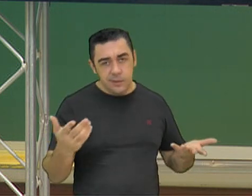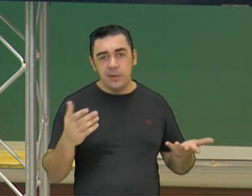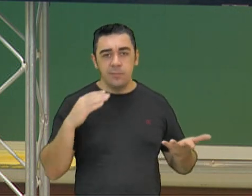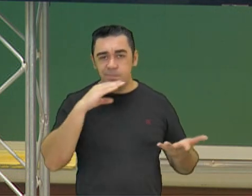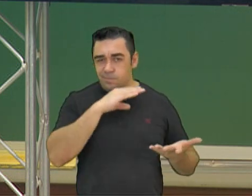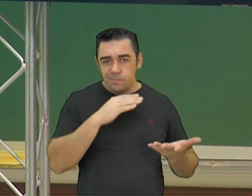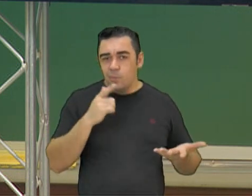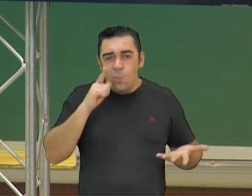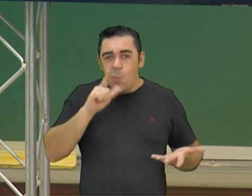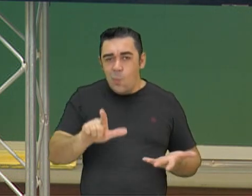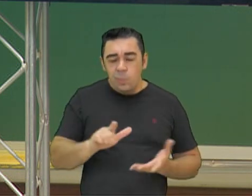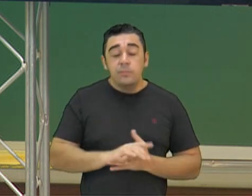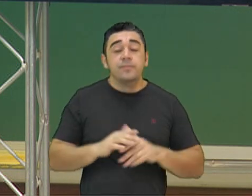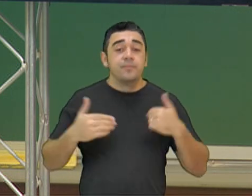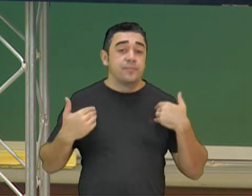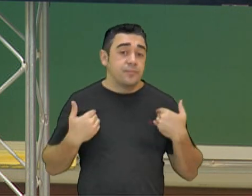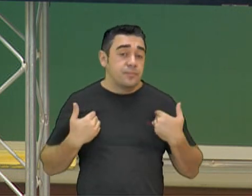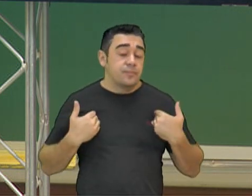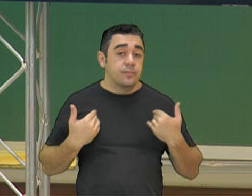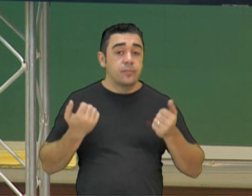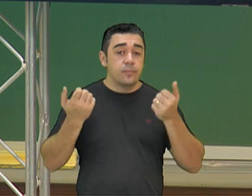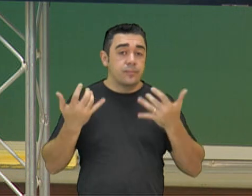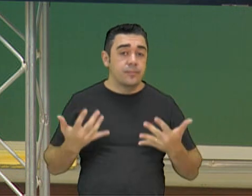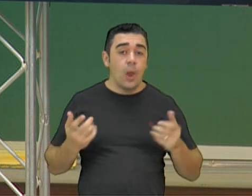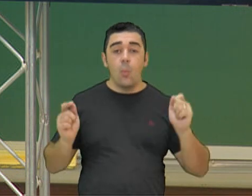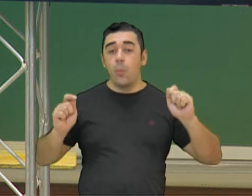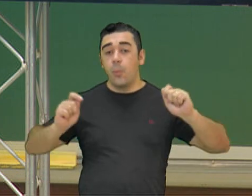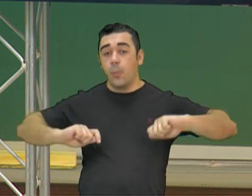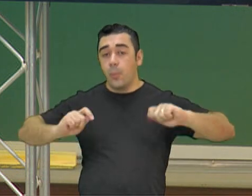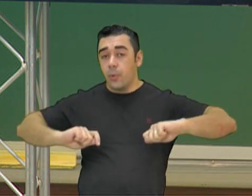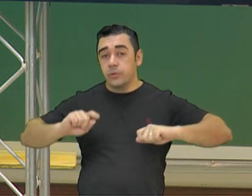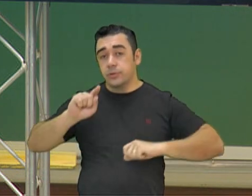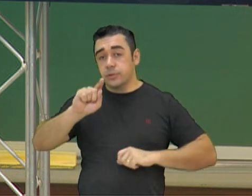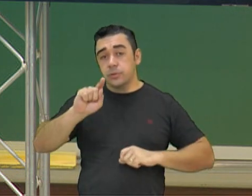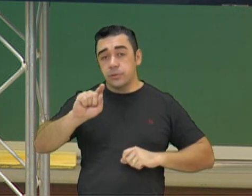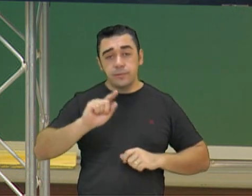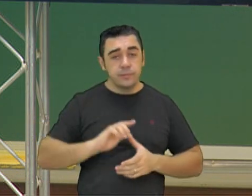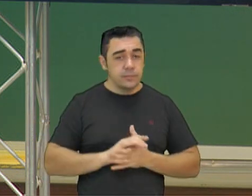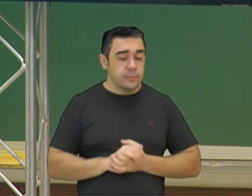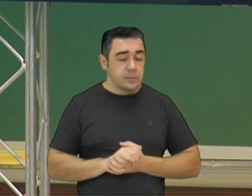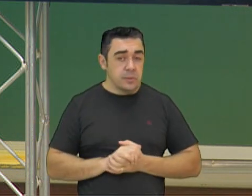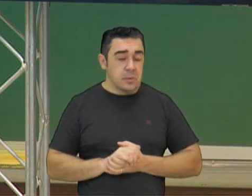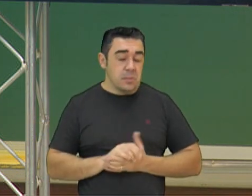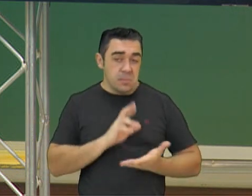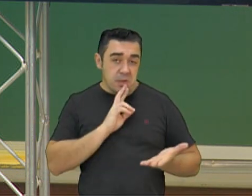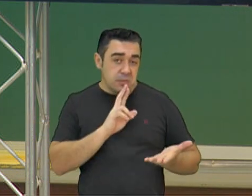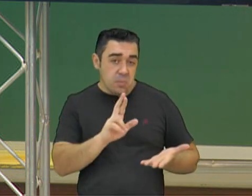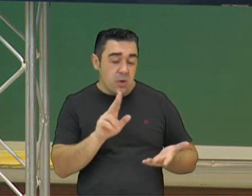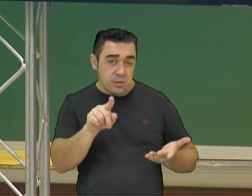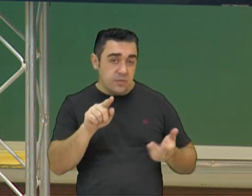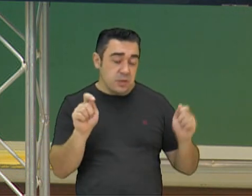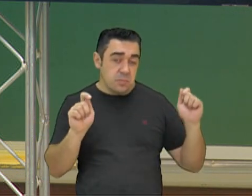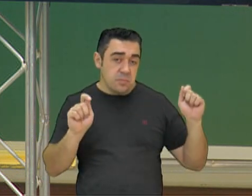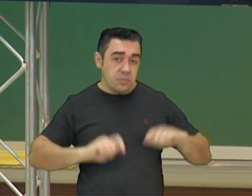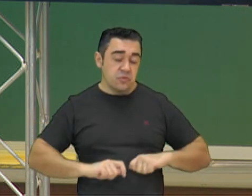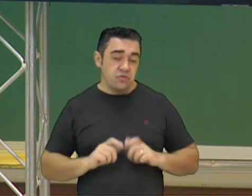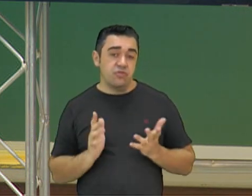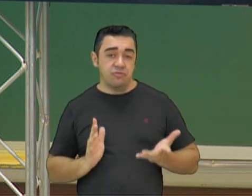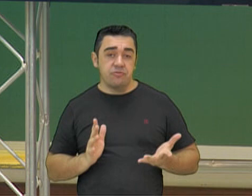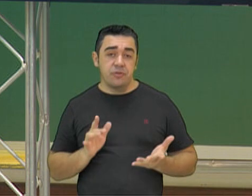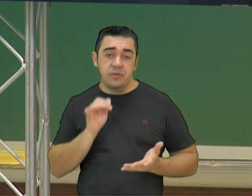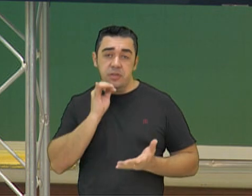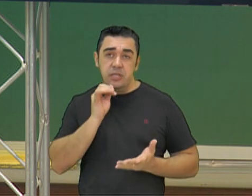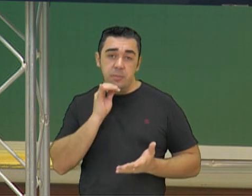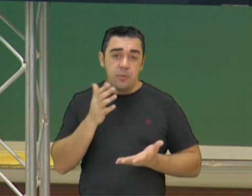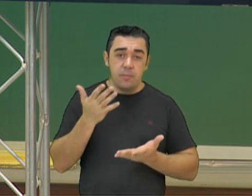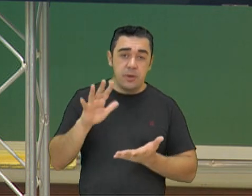obviamente, eu vou comentar as possibilidades de resultado que você poderia, né? Que você poderia